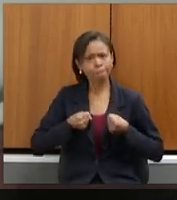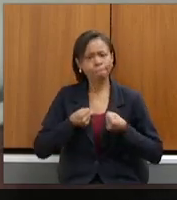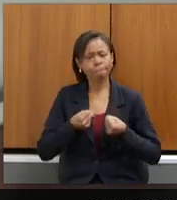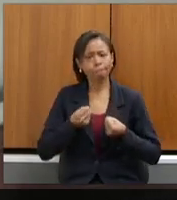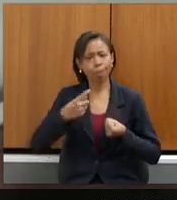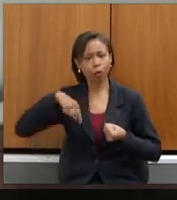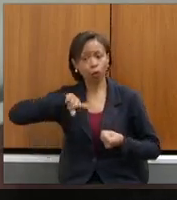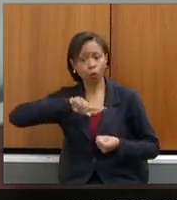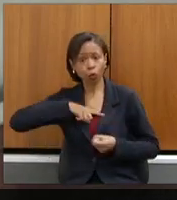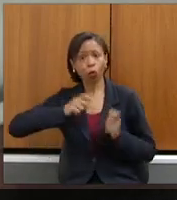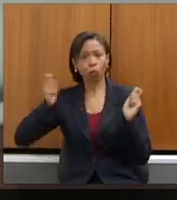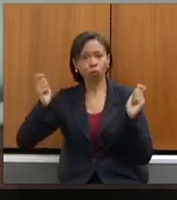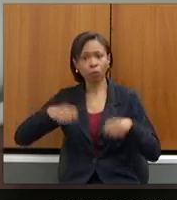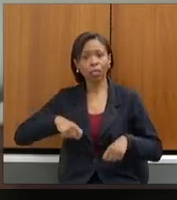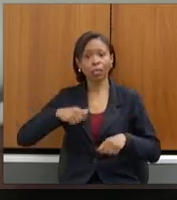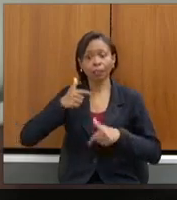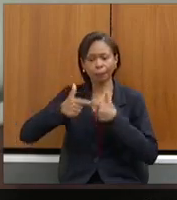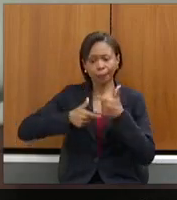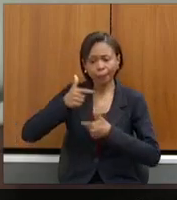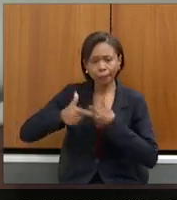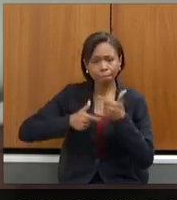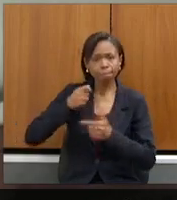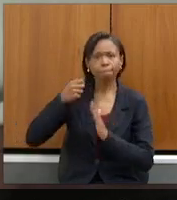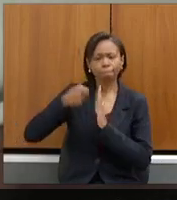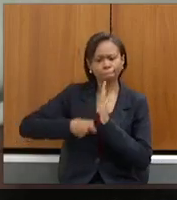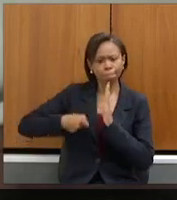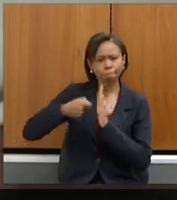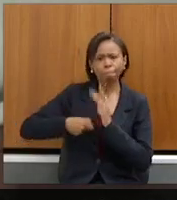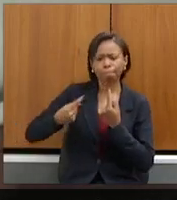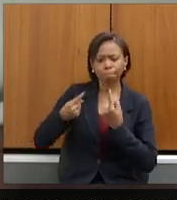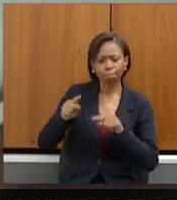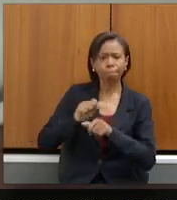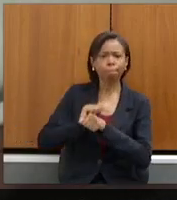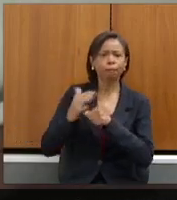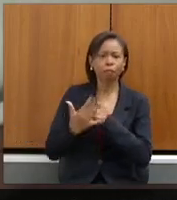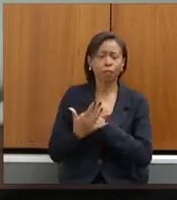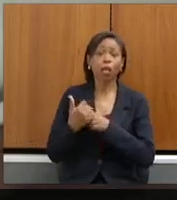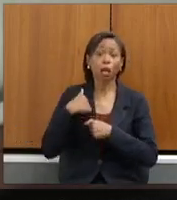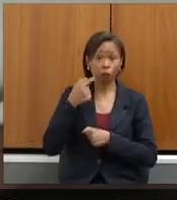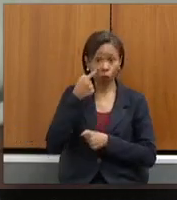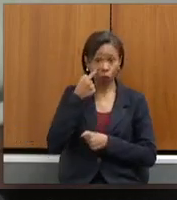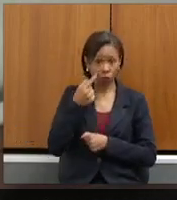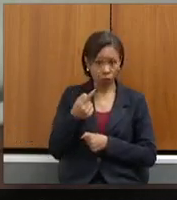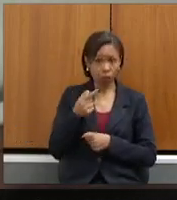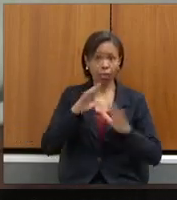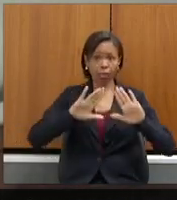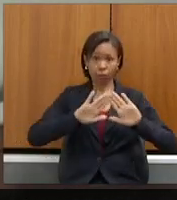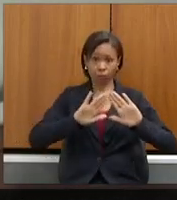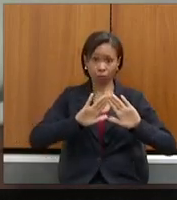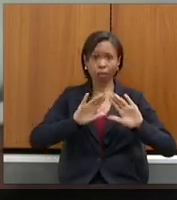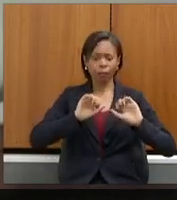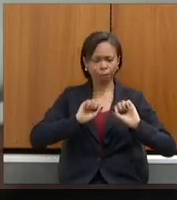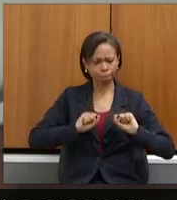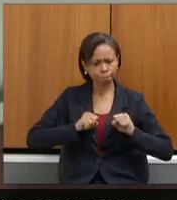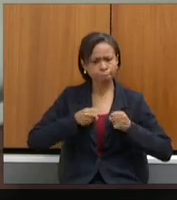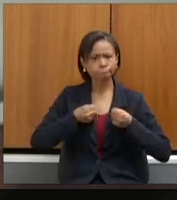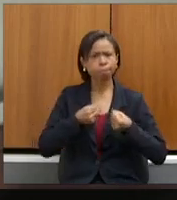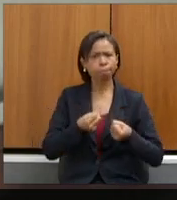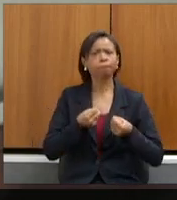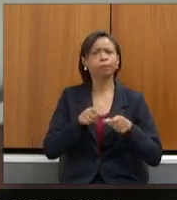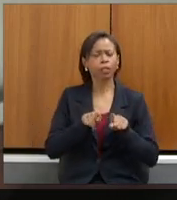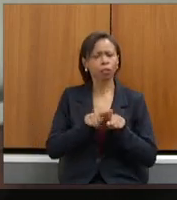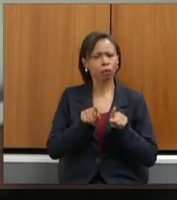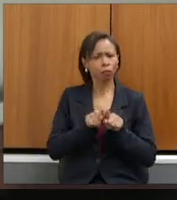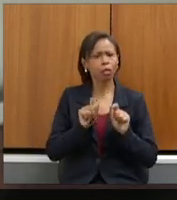continuar nosso ebook de enfrentamento dessa por dia eu vi um esporte que Assembleia promover o meu carro Agostinho Patrus